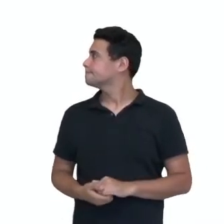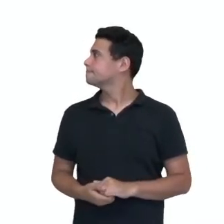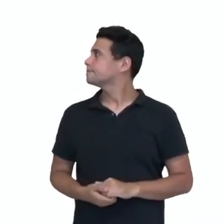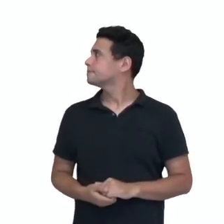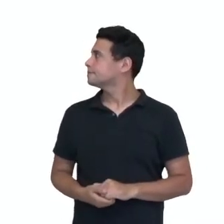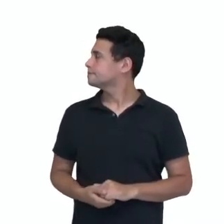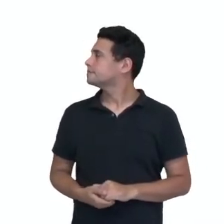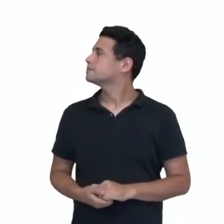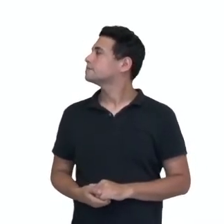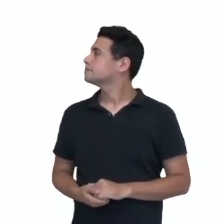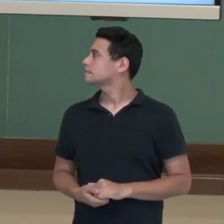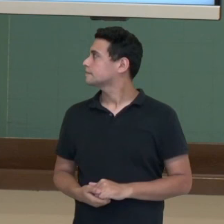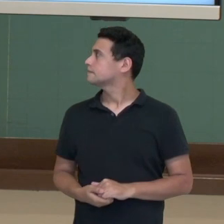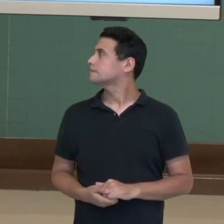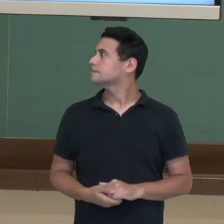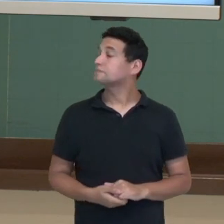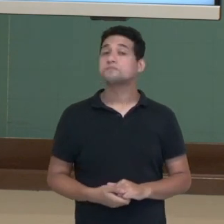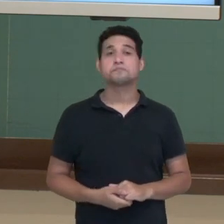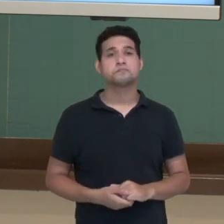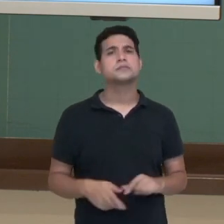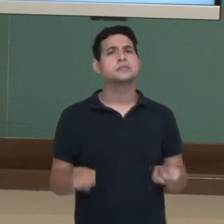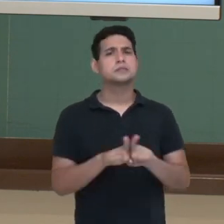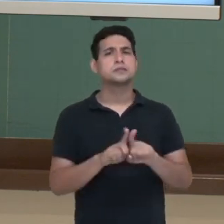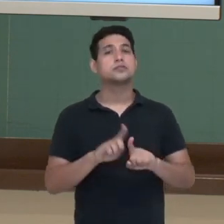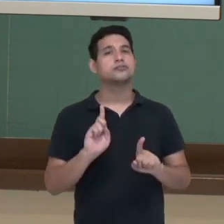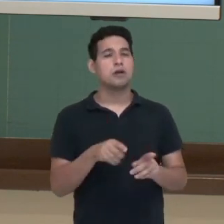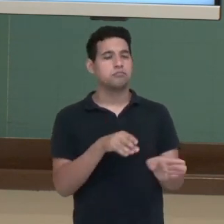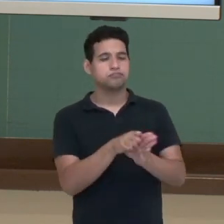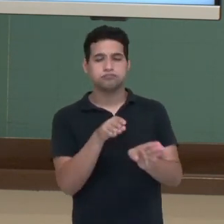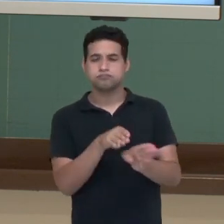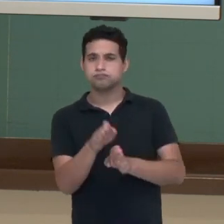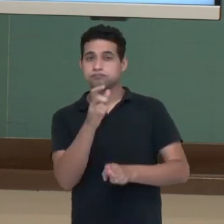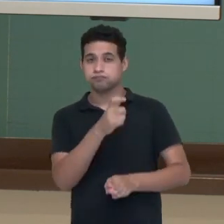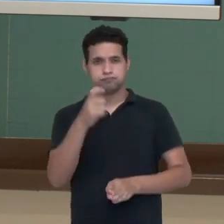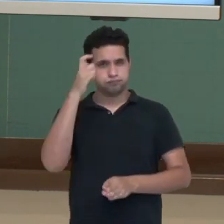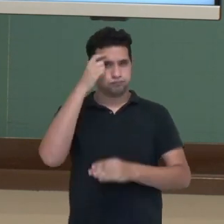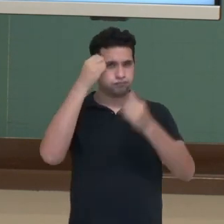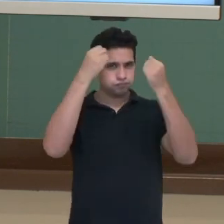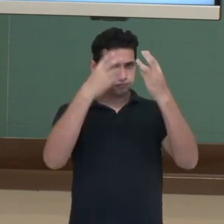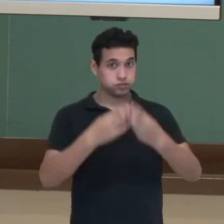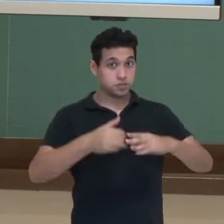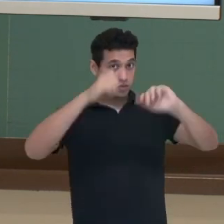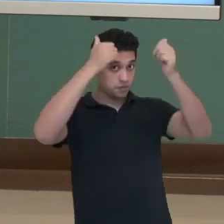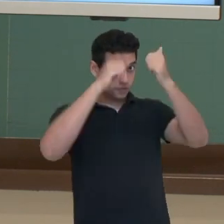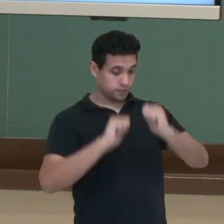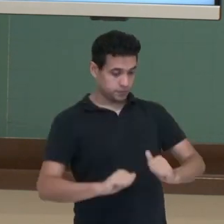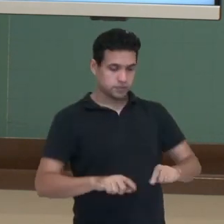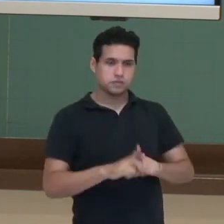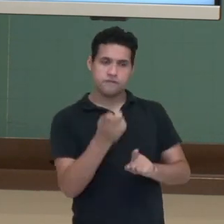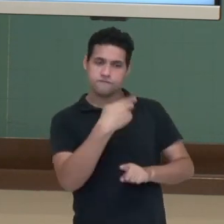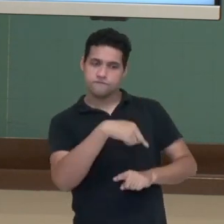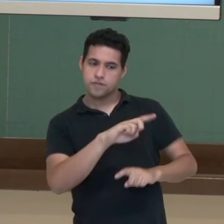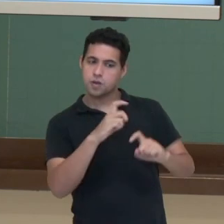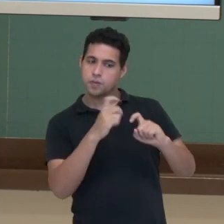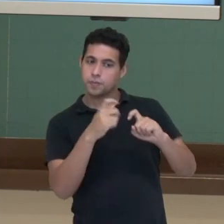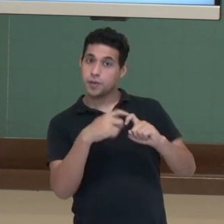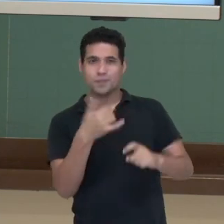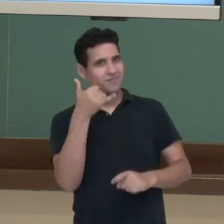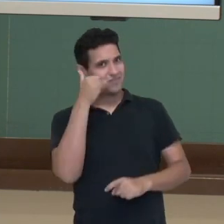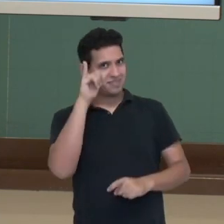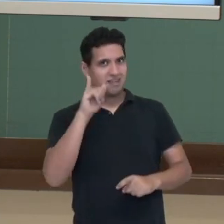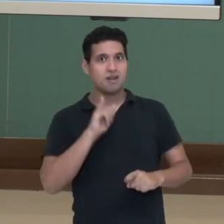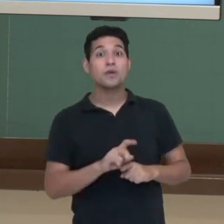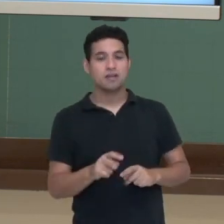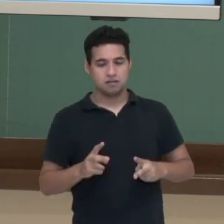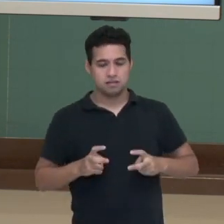distributivas e explicativas. Conscientizamos da importância do autoexame, bem como ir ao médico para prevenir o câncer